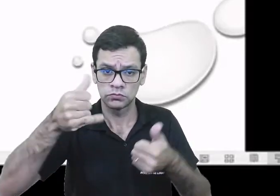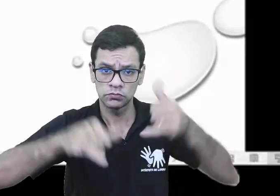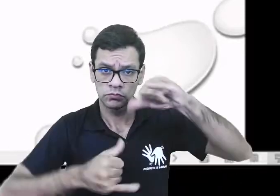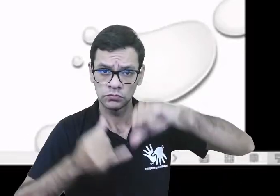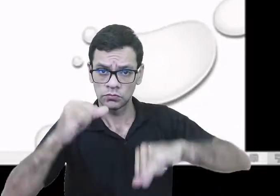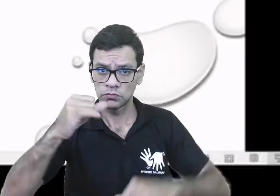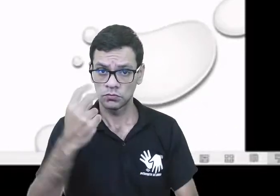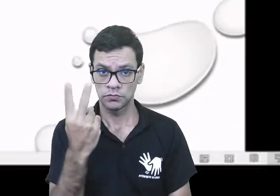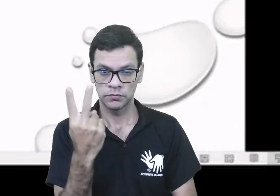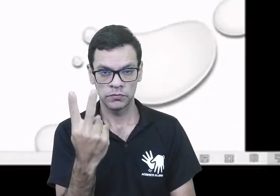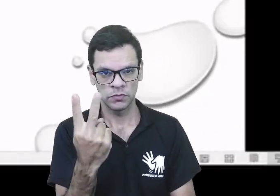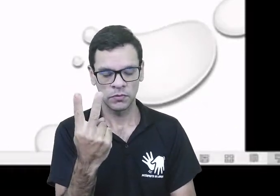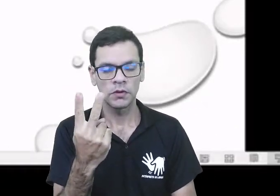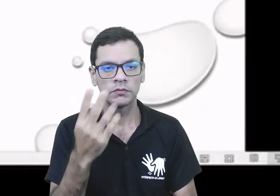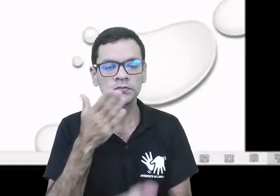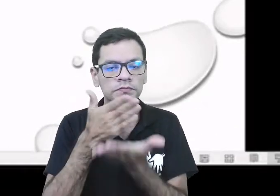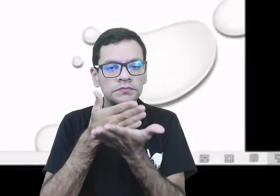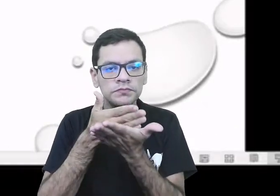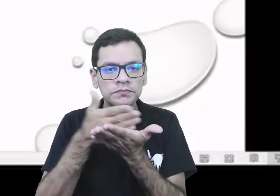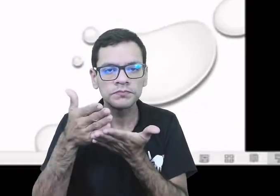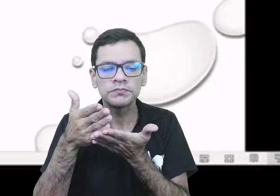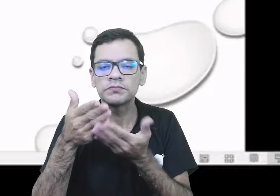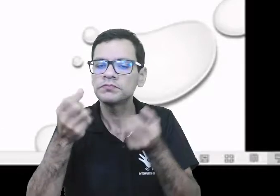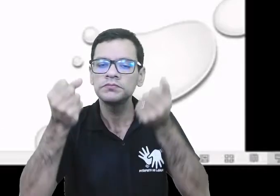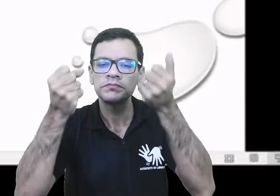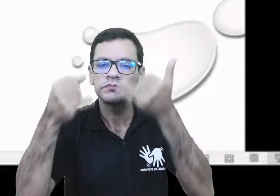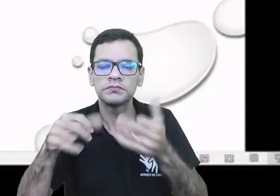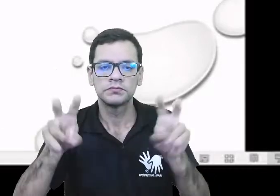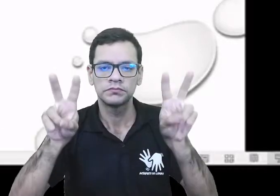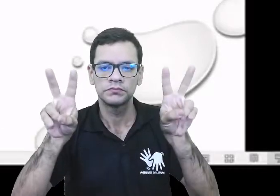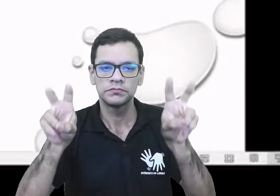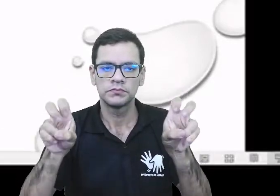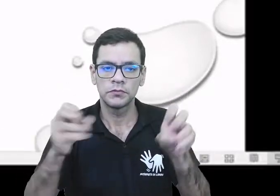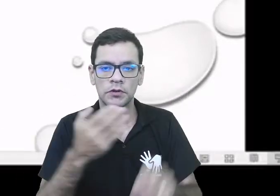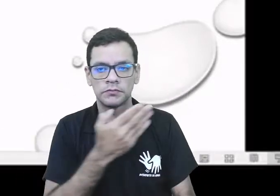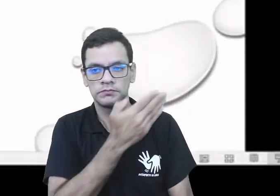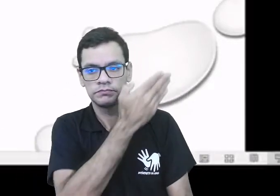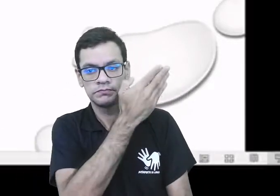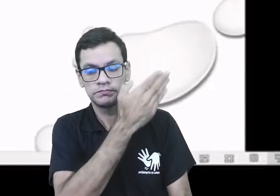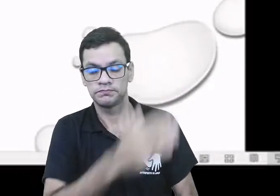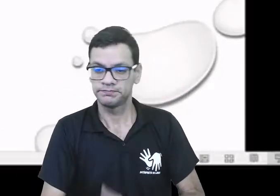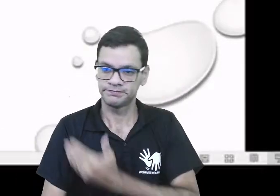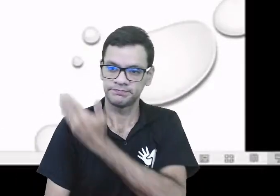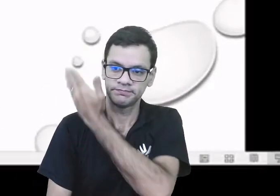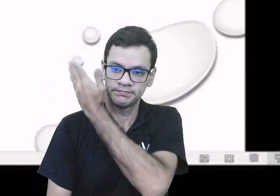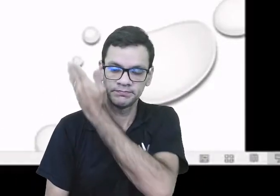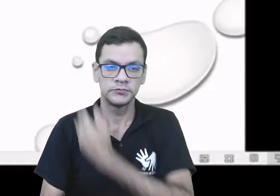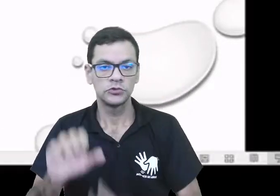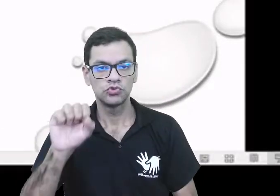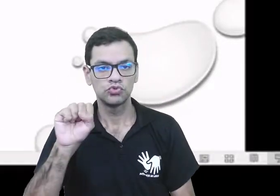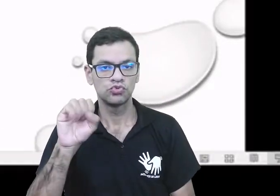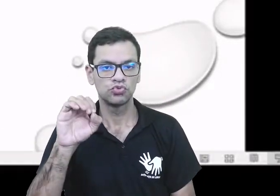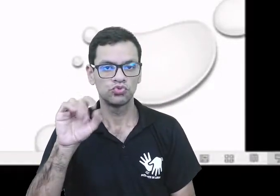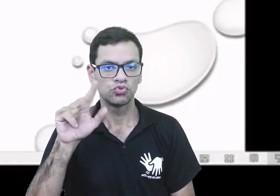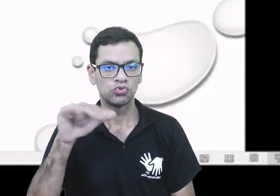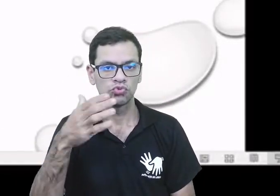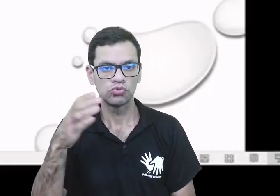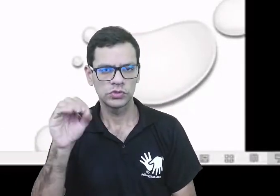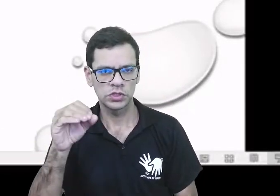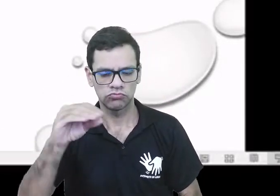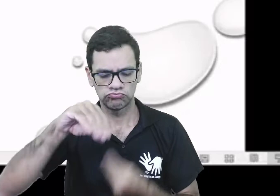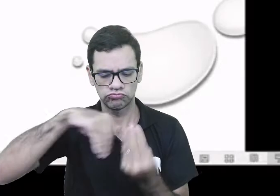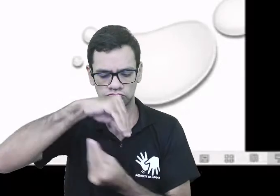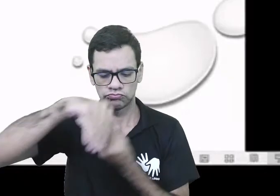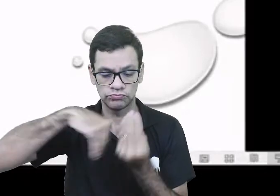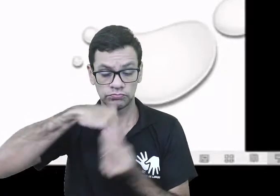2 e vamos começar falando de soluções, que seria a nossa aulinha de hoje. Antes de falar de soluções, só para a